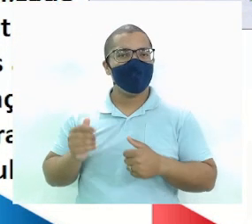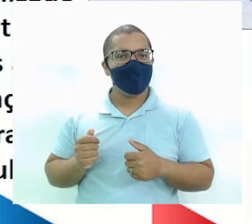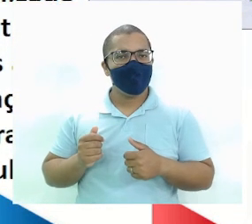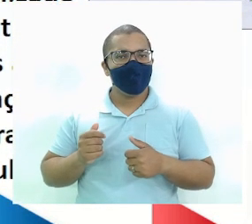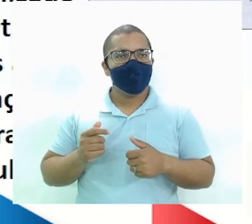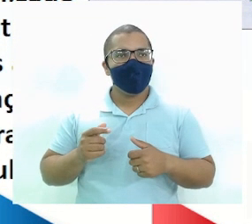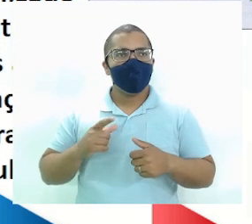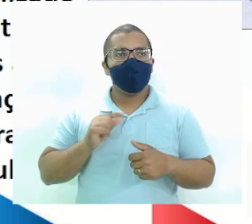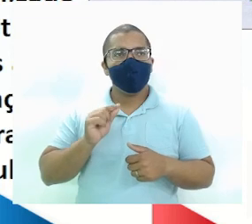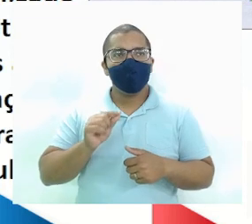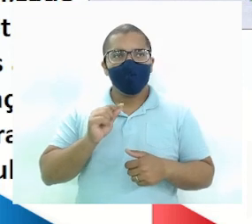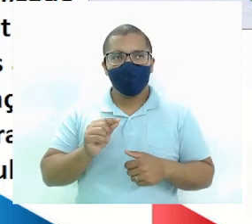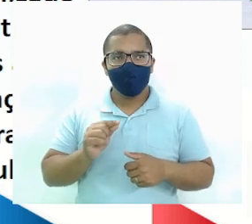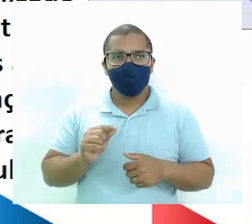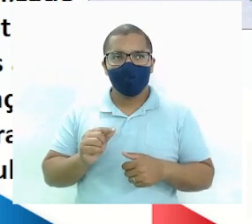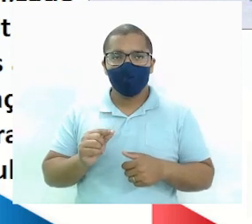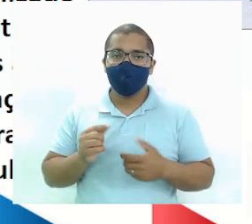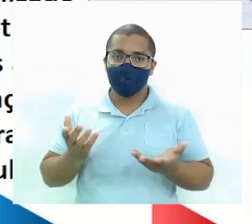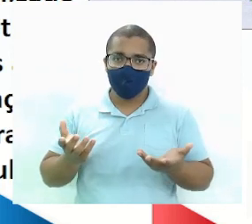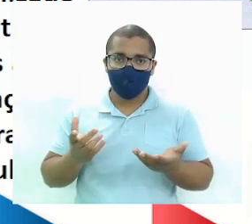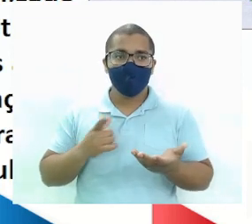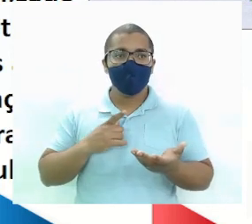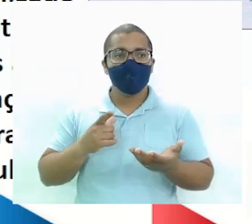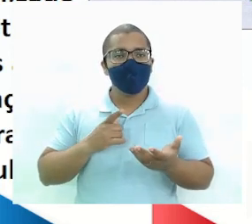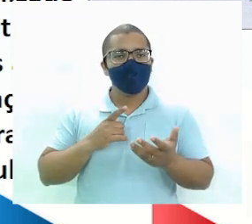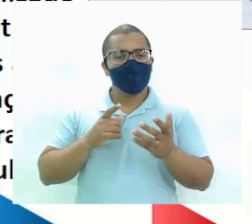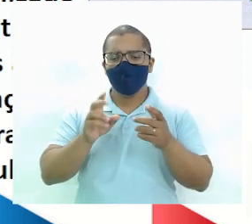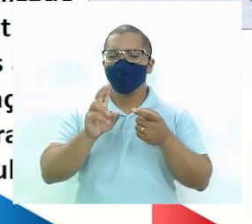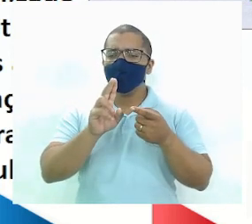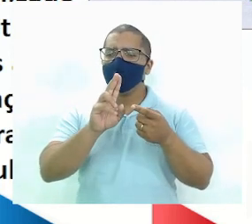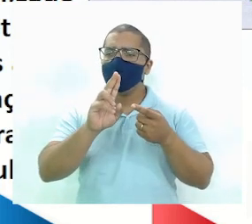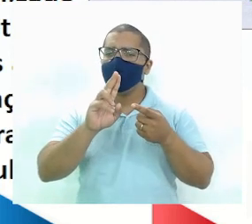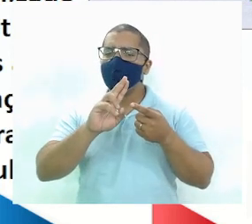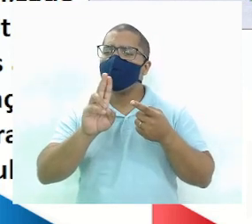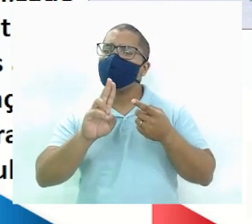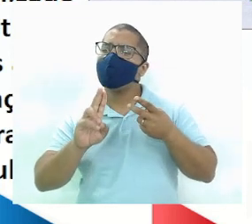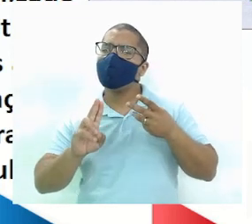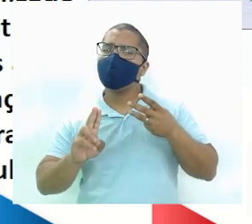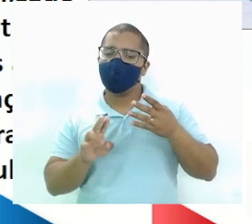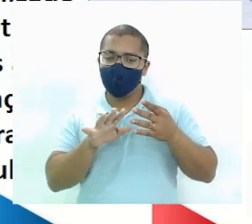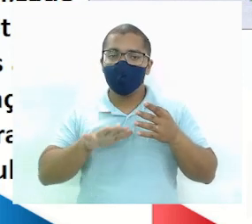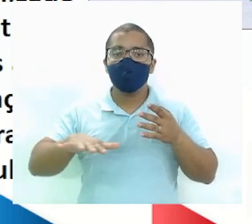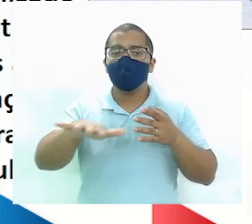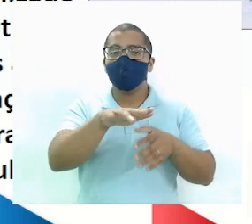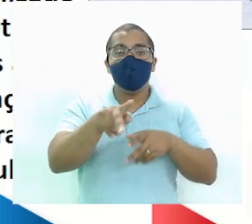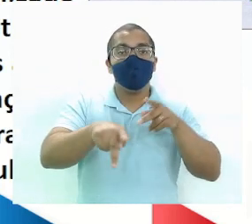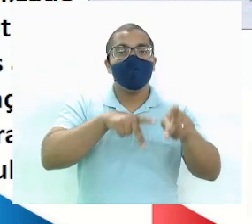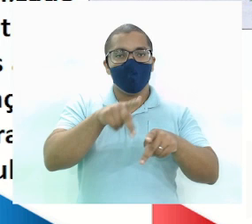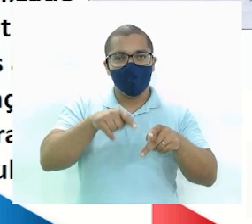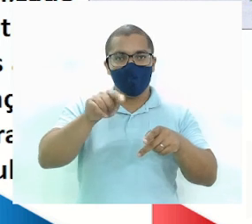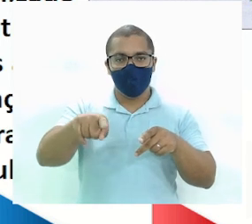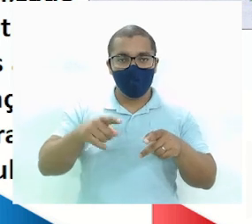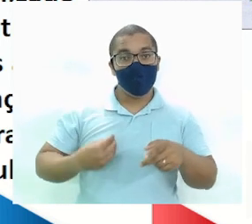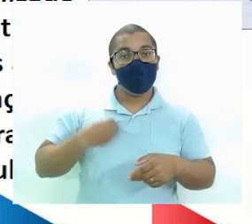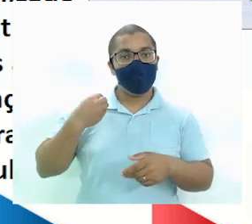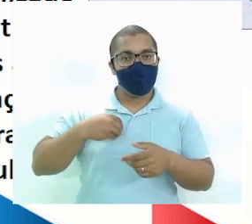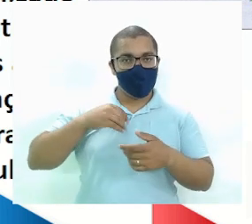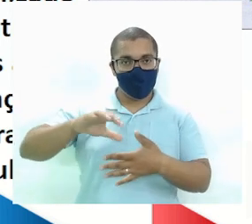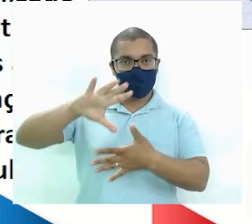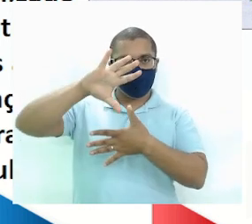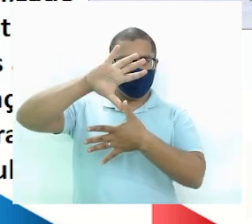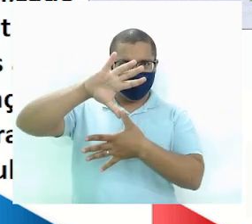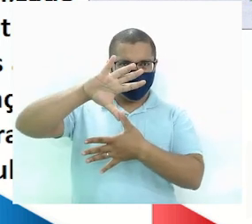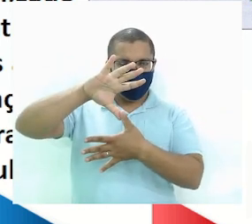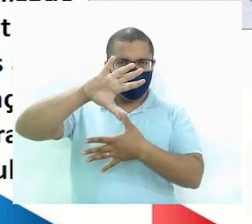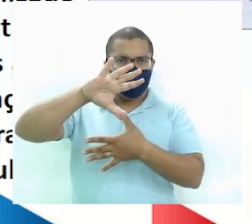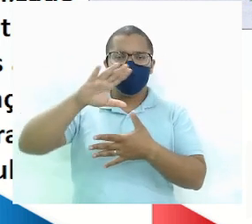tela de vocês o seguinte: as denominações dadas aos habitantes do continente americano começaram